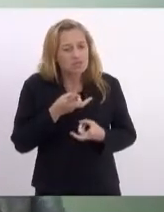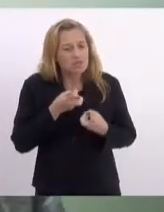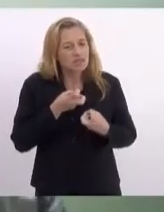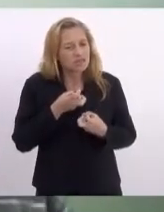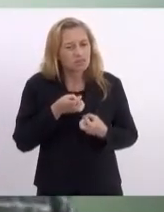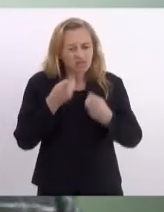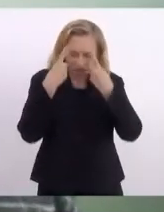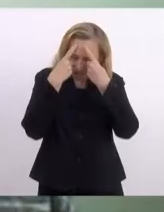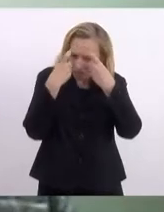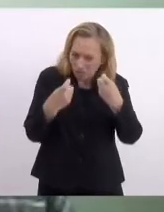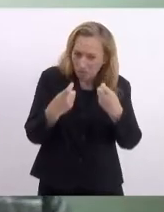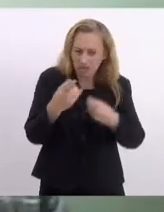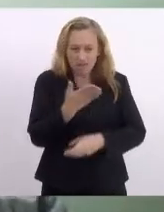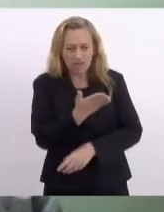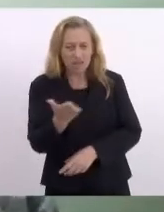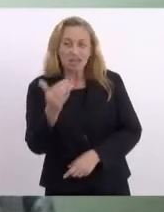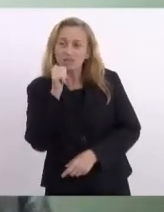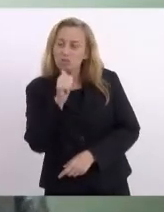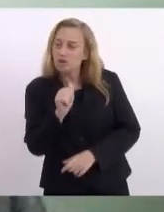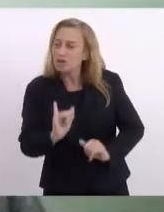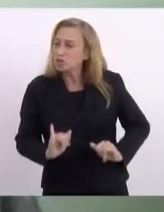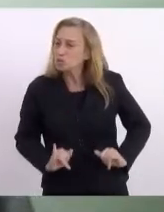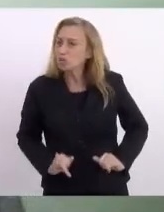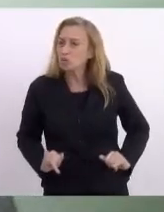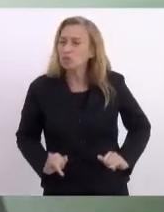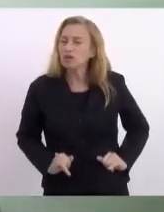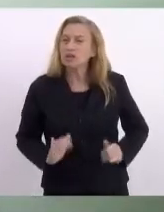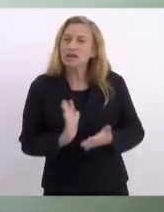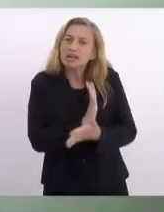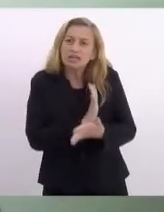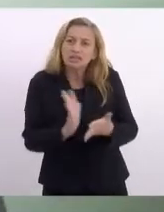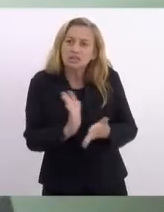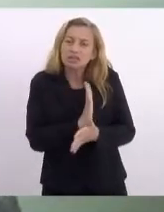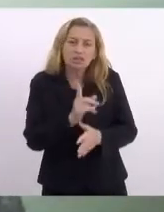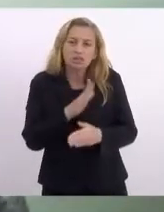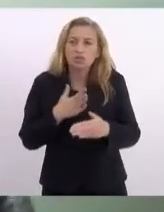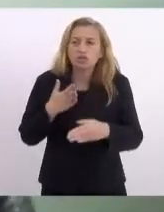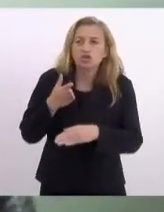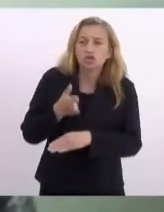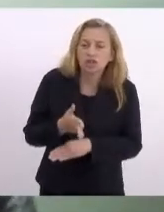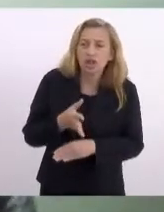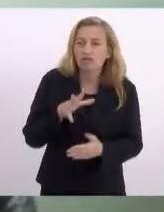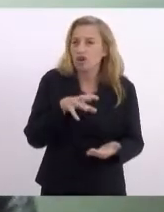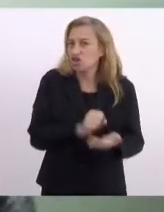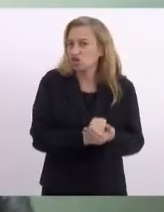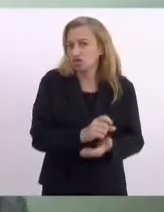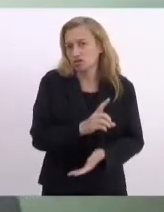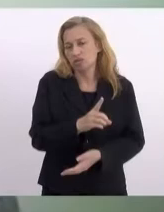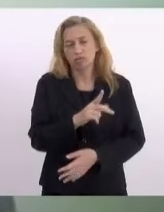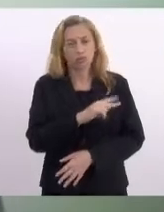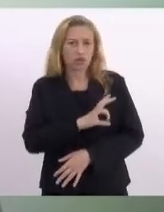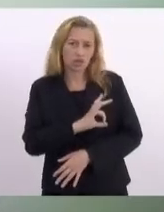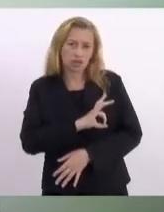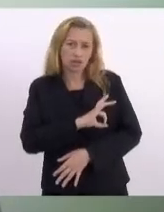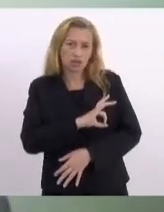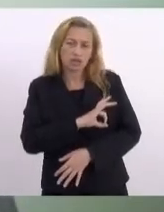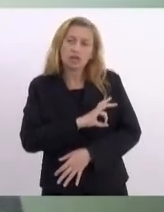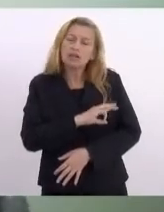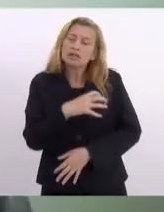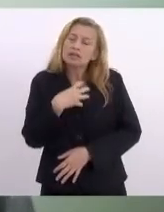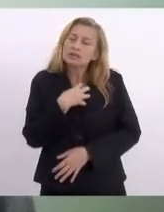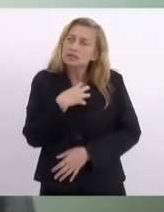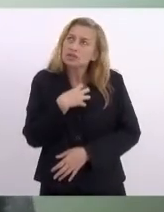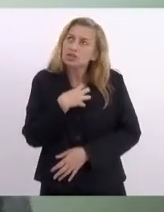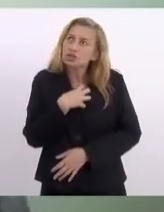que a violência que essas mulheres sofriam, muitas das vezes não chegavam aos registros policiais. E, nesse